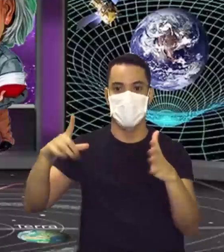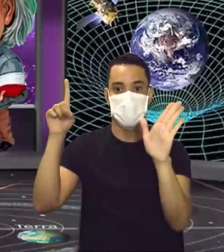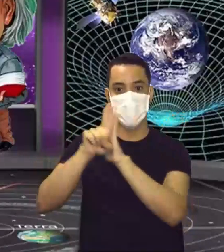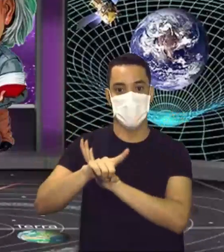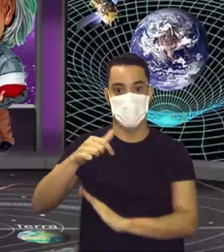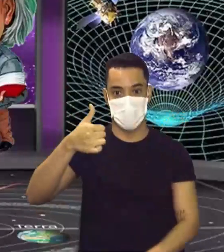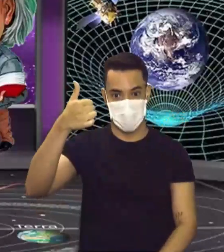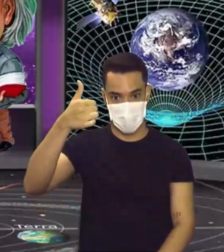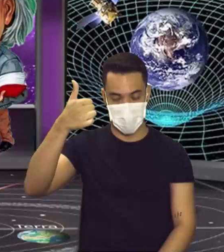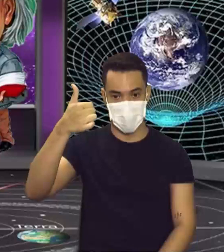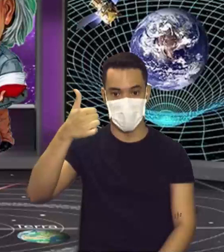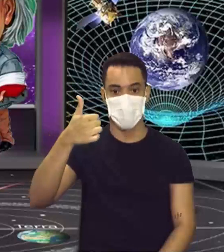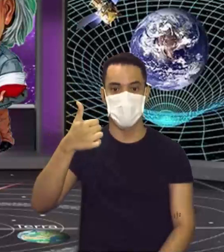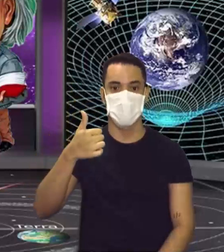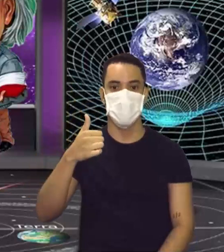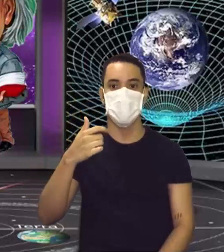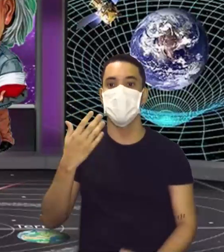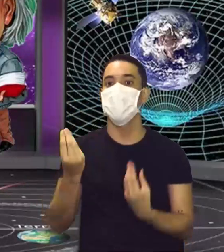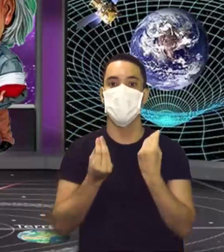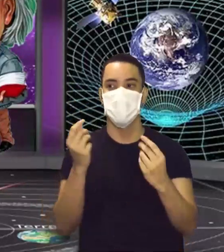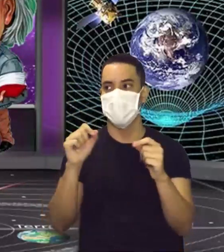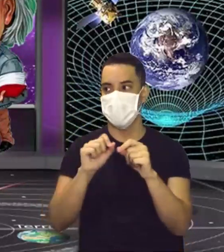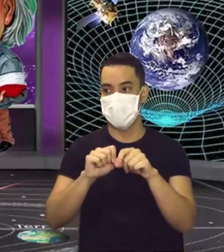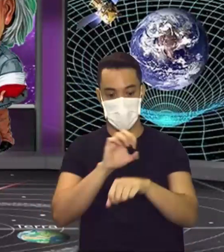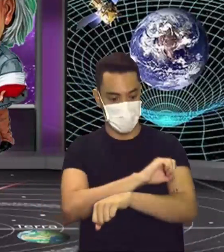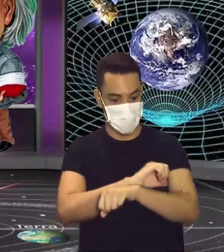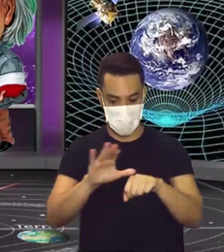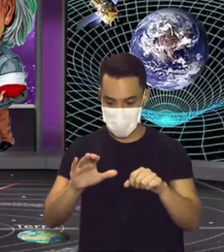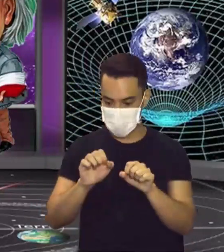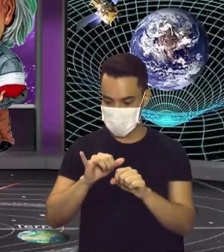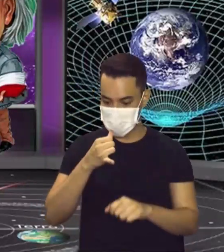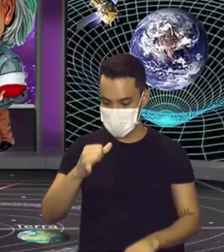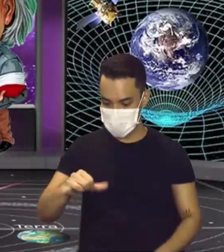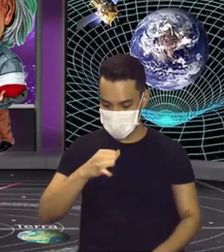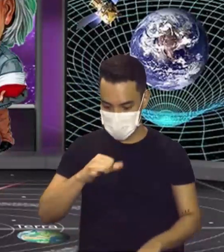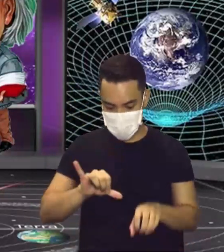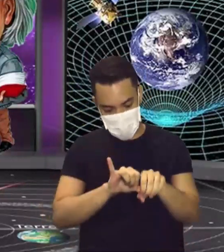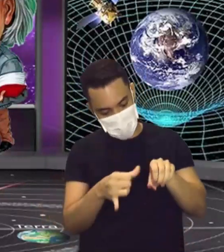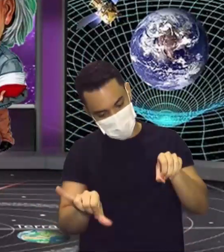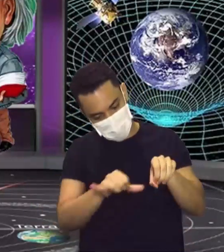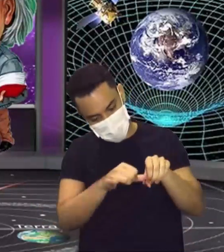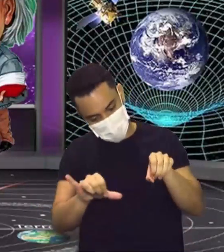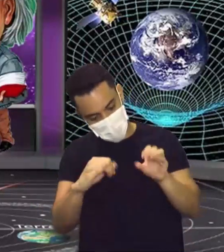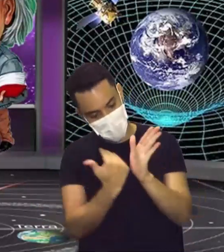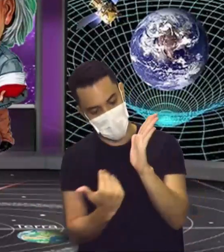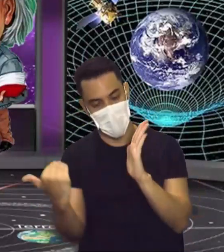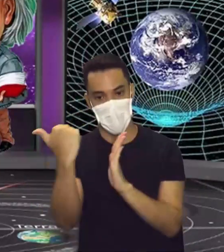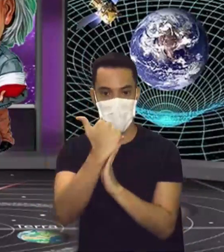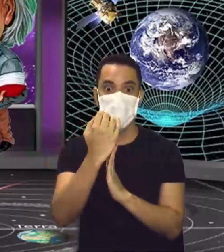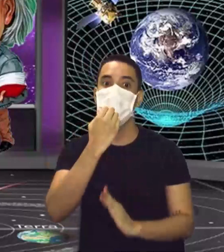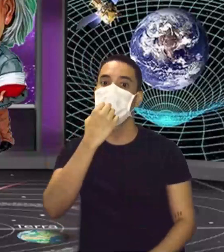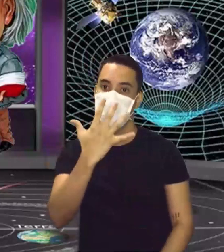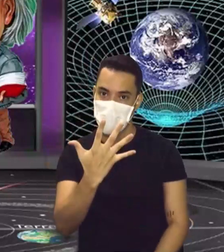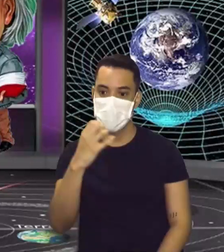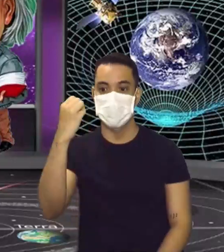1, condutividade, conduzir. Então, condutividade alta, bom